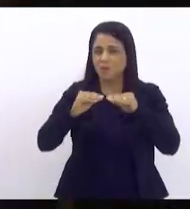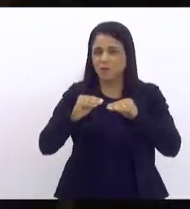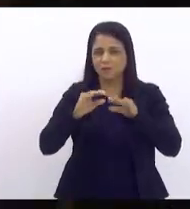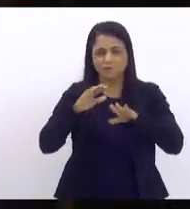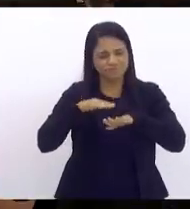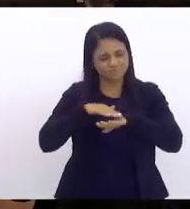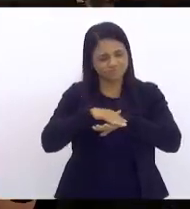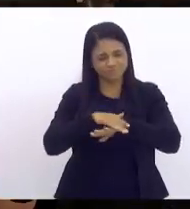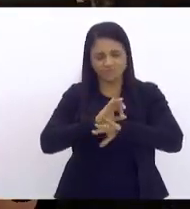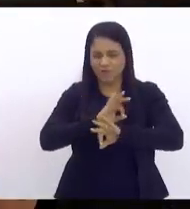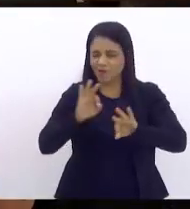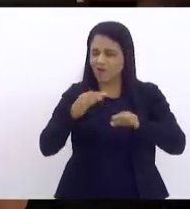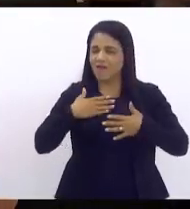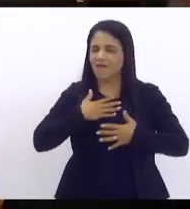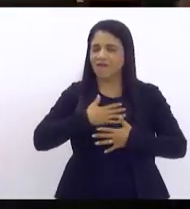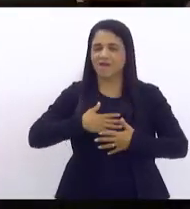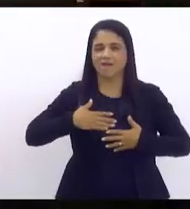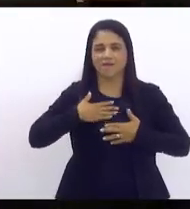agradável.